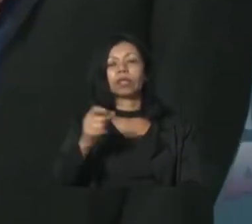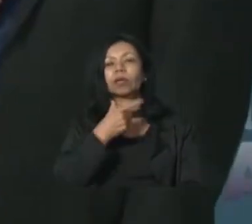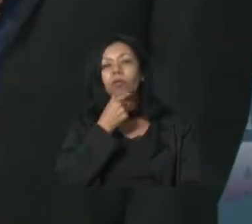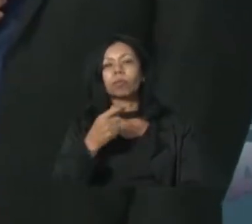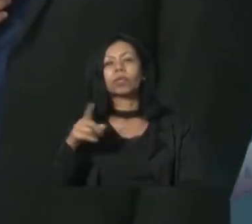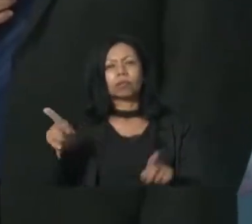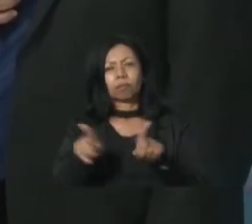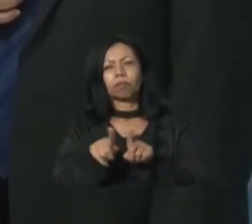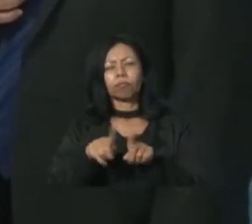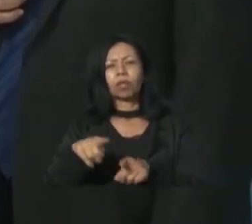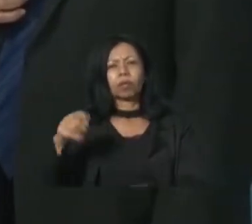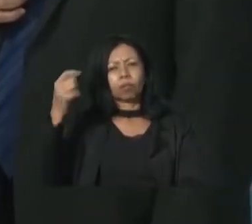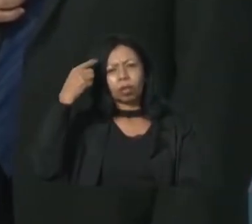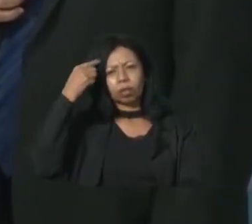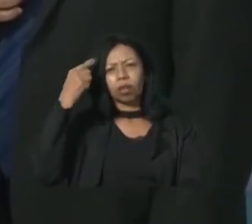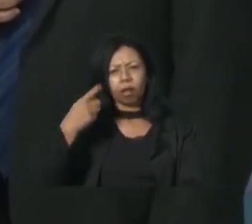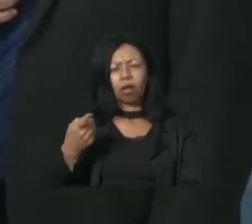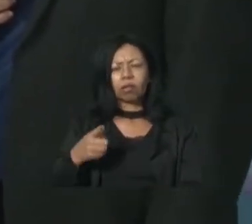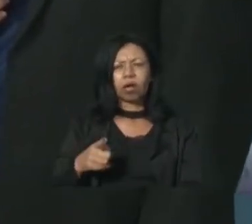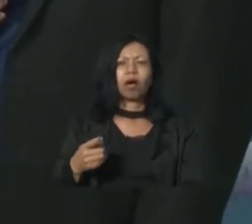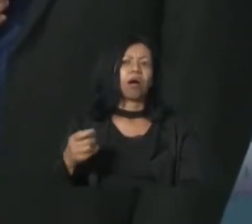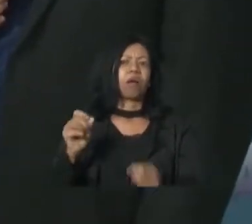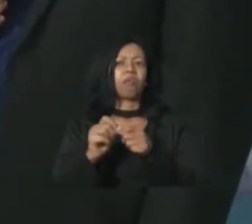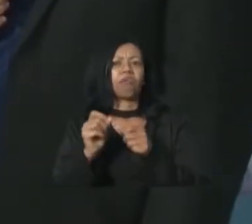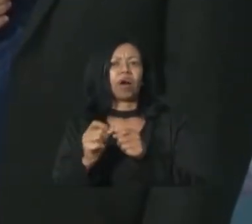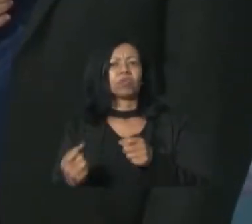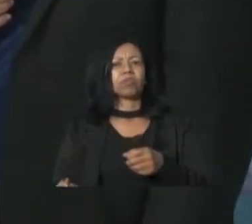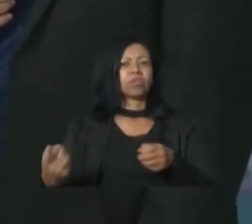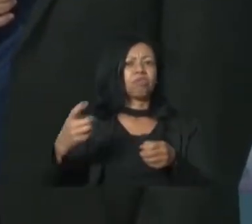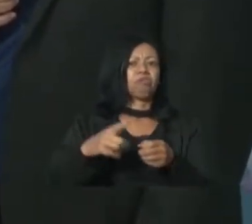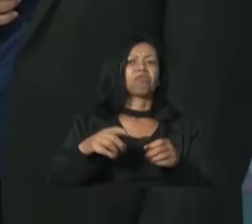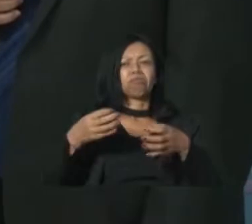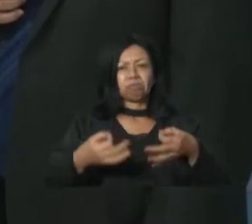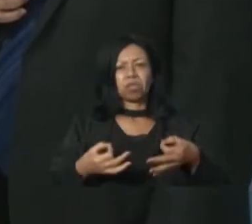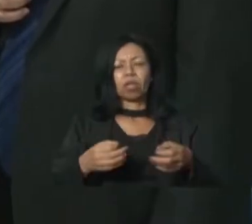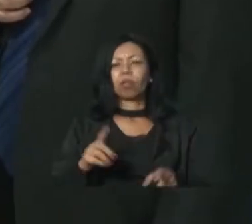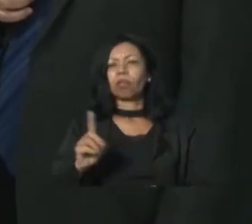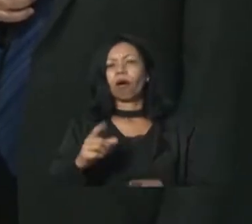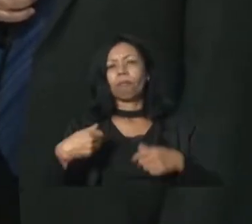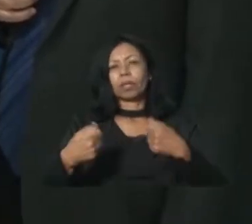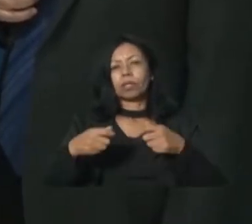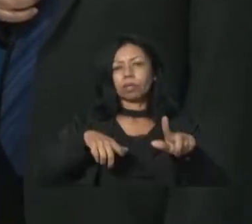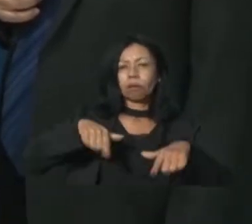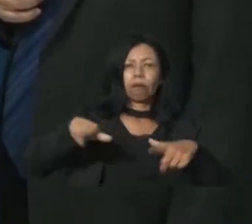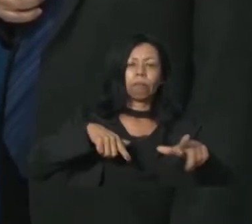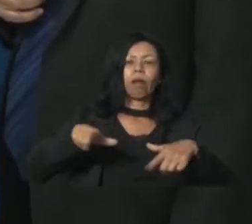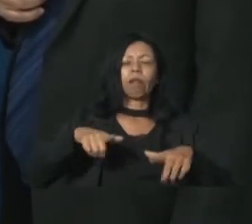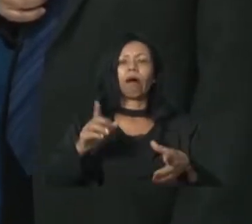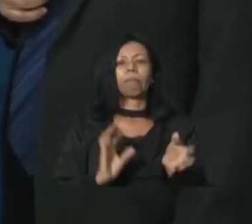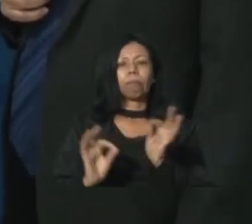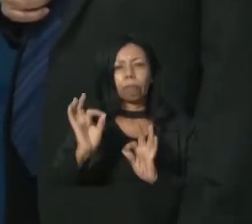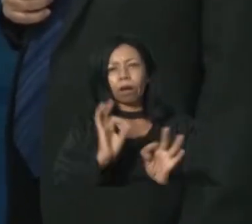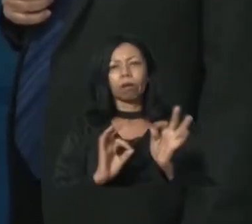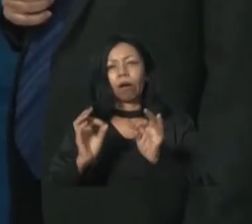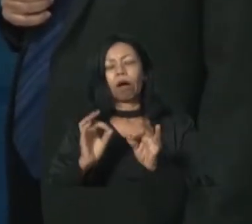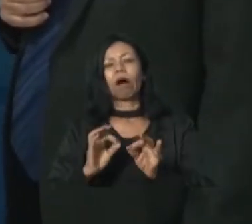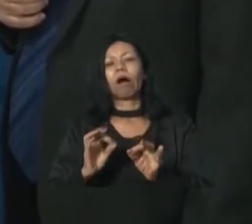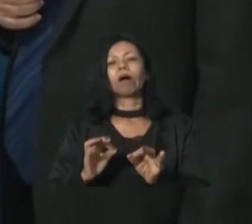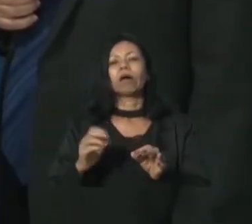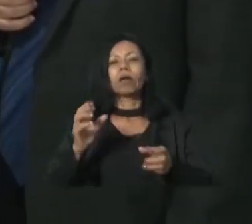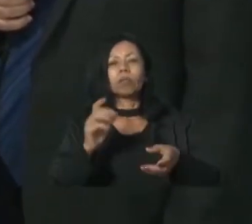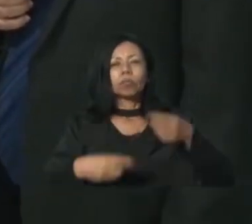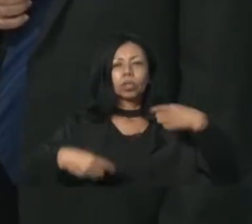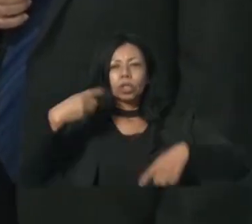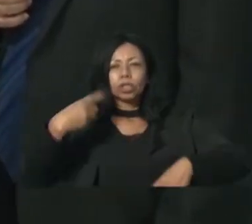porque, às vezes, ele fala, não, ok, eu faço, amanhã eu volto lá e está tudo certo. Então, a gente precisa trabalhar essas políticas e a